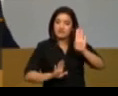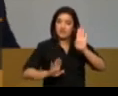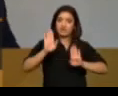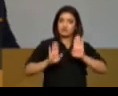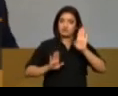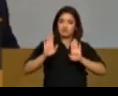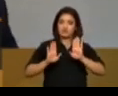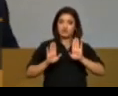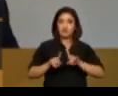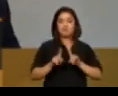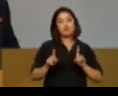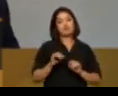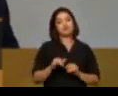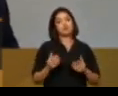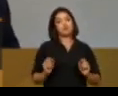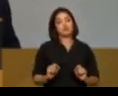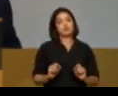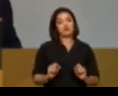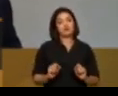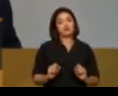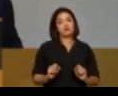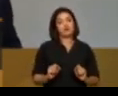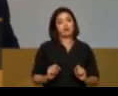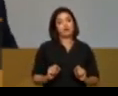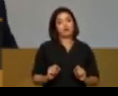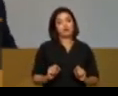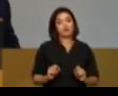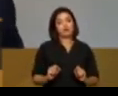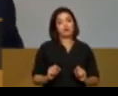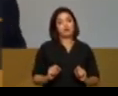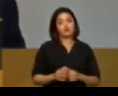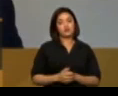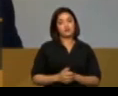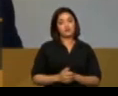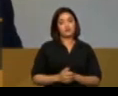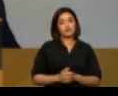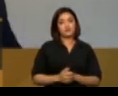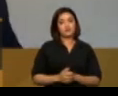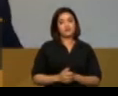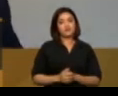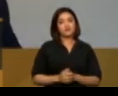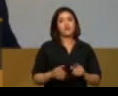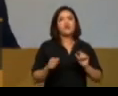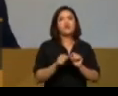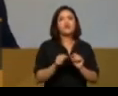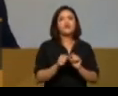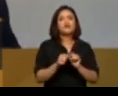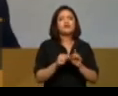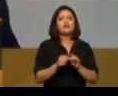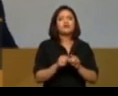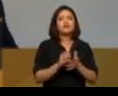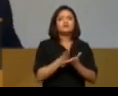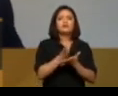primeira vista, nós estamos em série de liminar, o expediente de integrá-las numa subsidiária